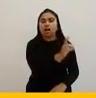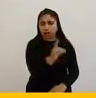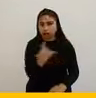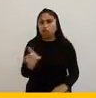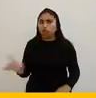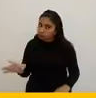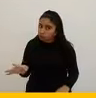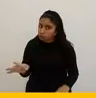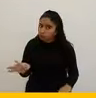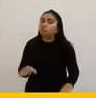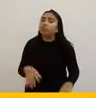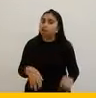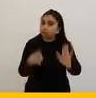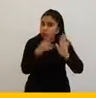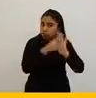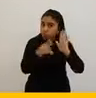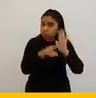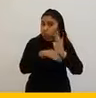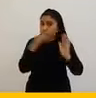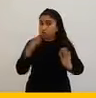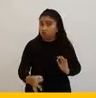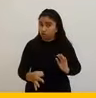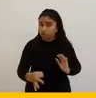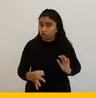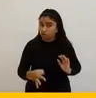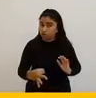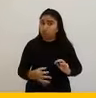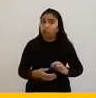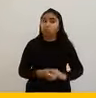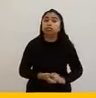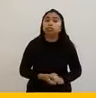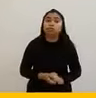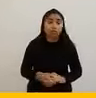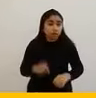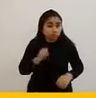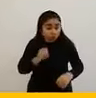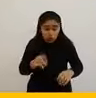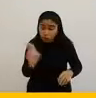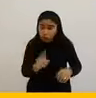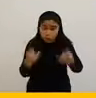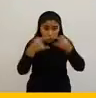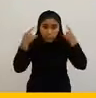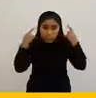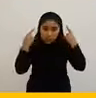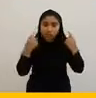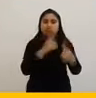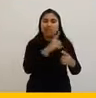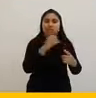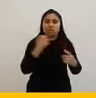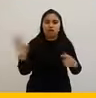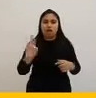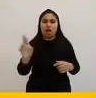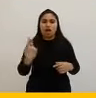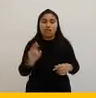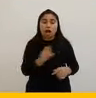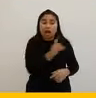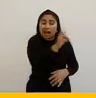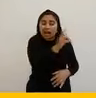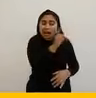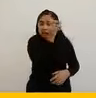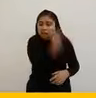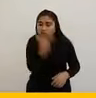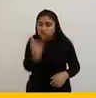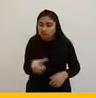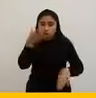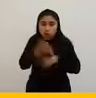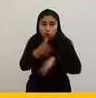nesta etapa, que não estejam portando máscara facial. Então, R$ 100 por pessoa que estiver dentro